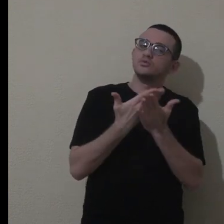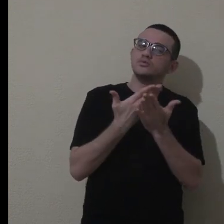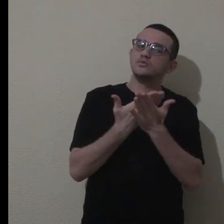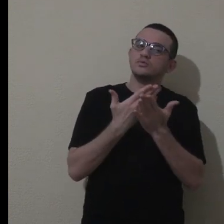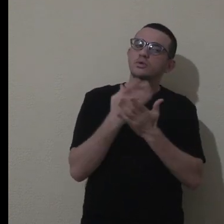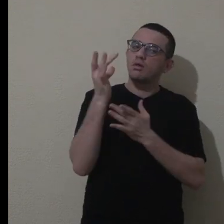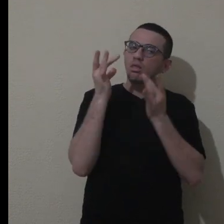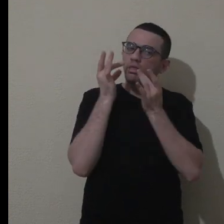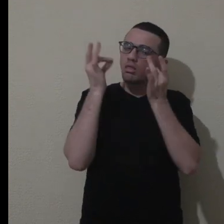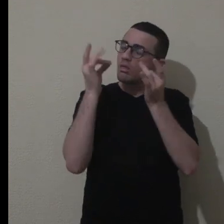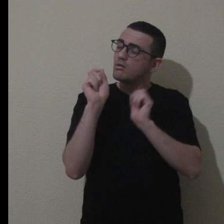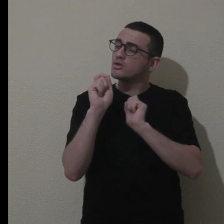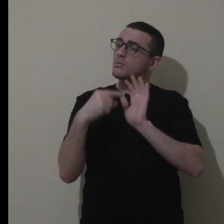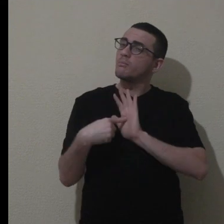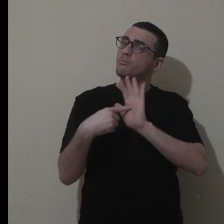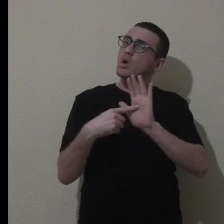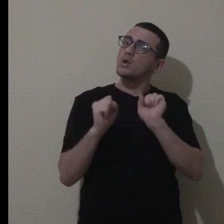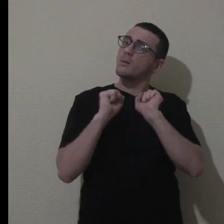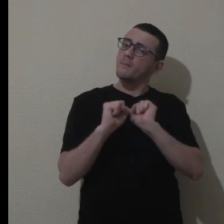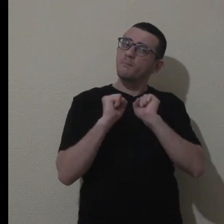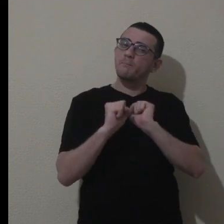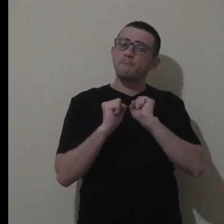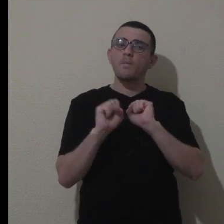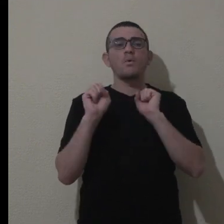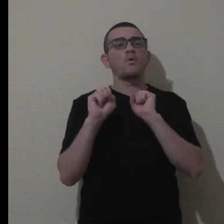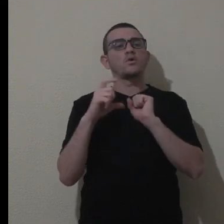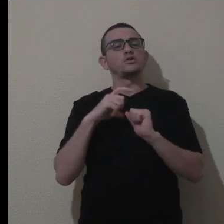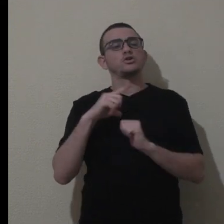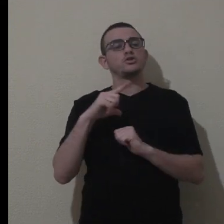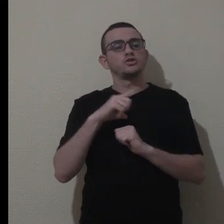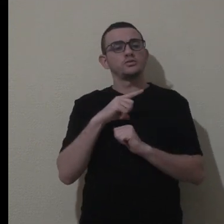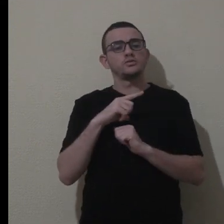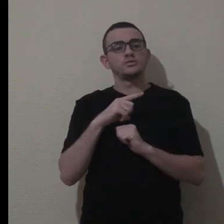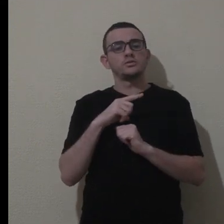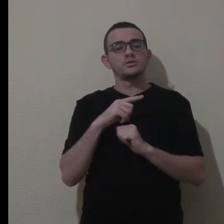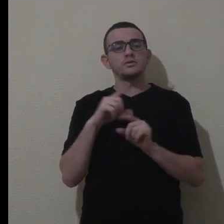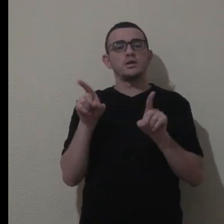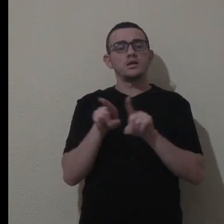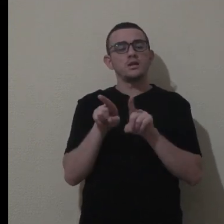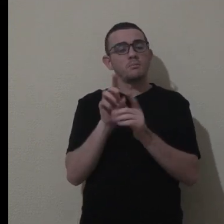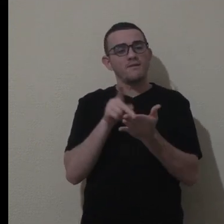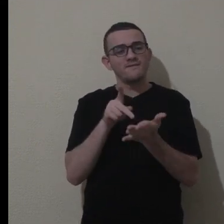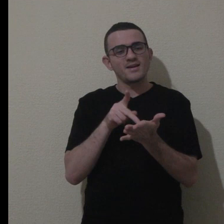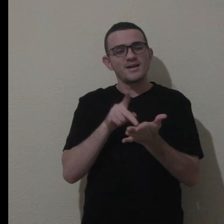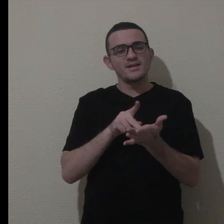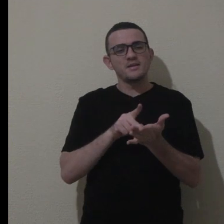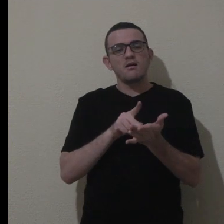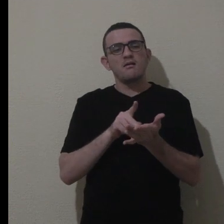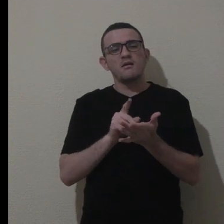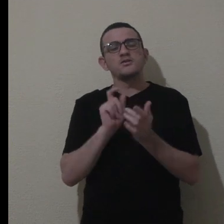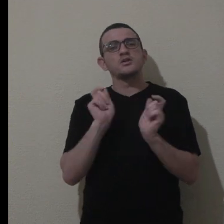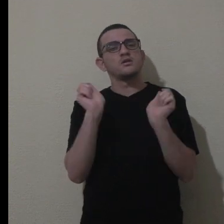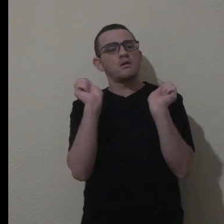bastante interessante que mostram que pode, digamos, ter esse certa verdade,